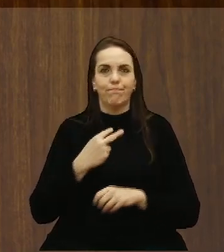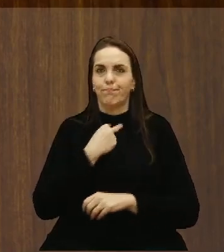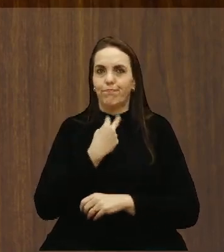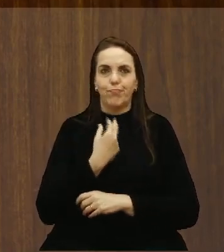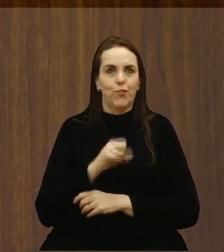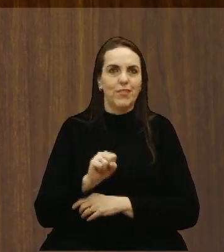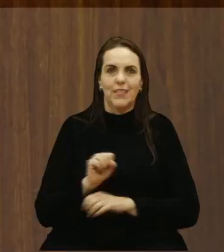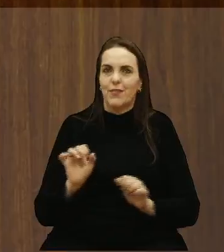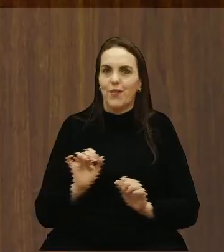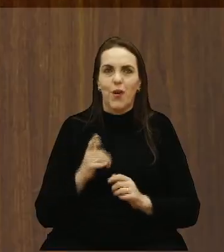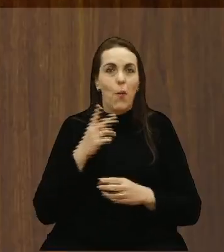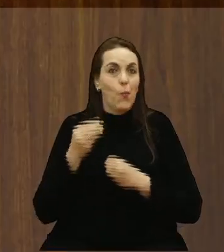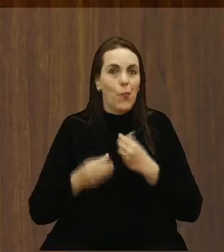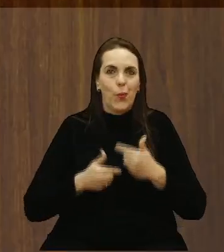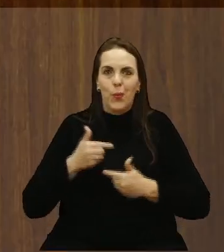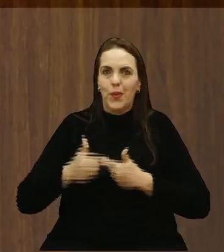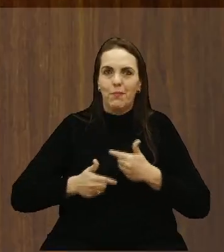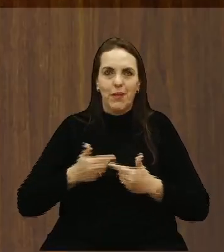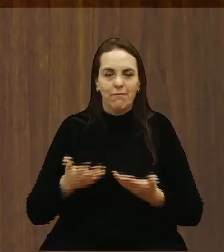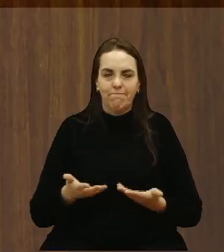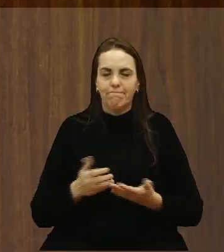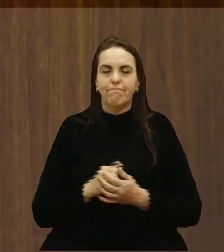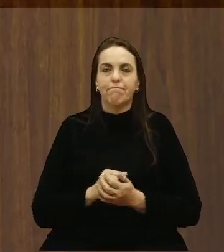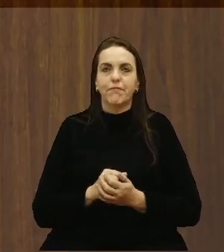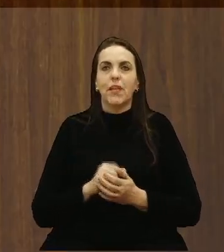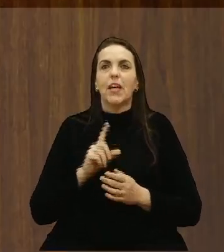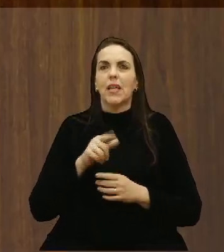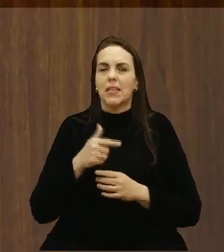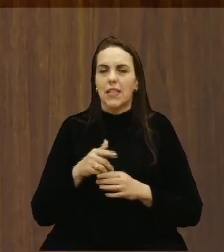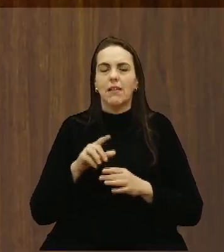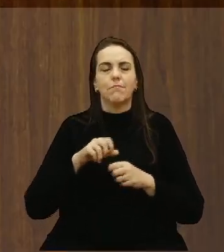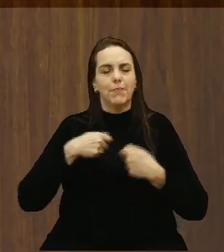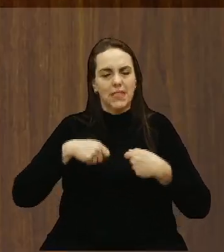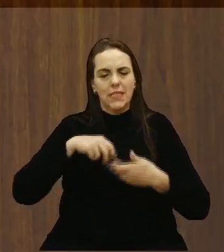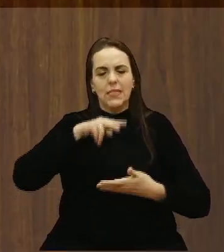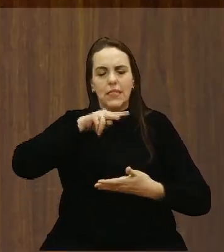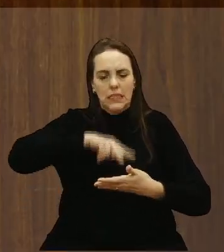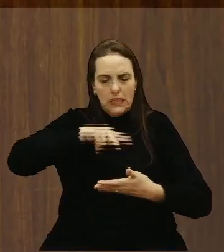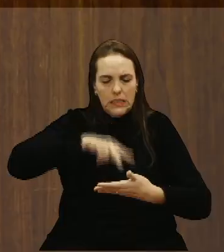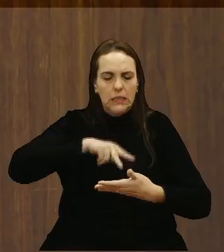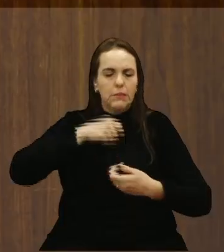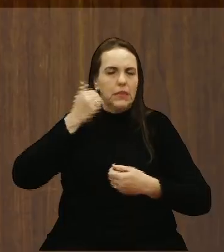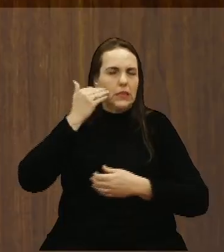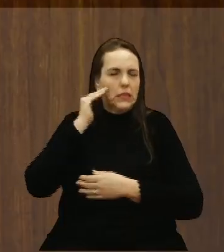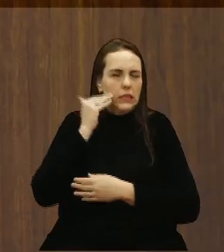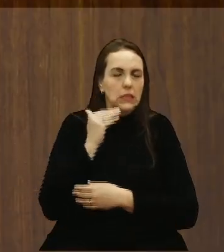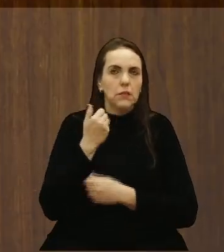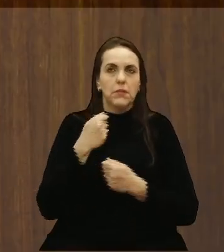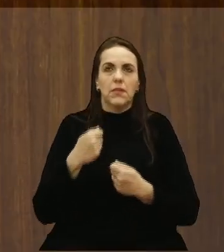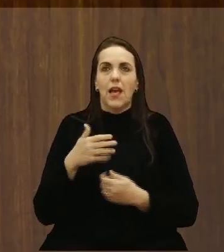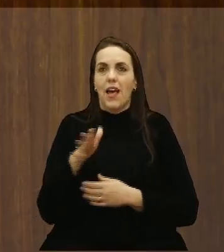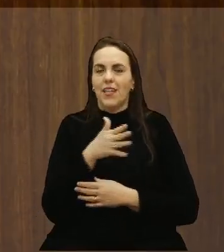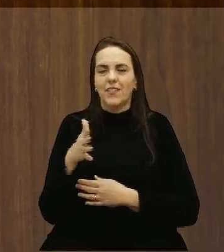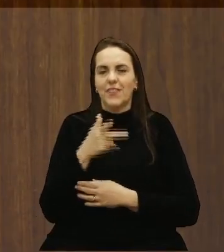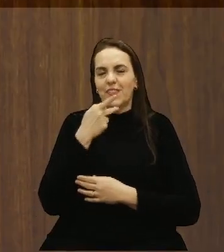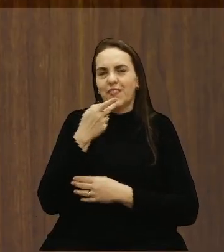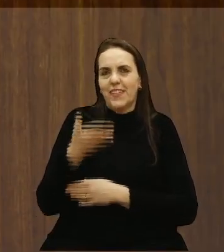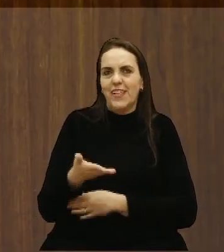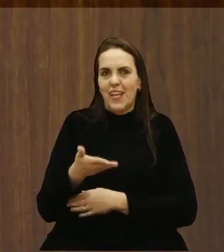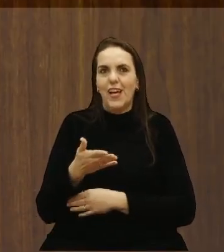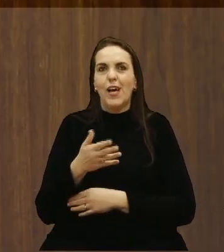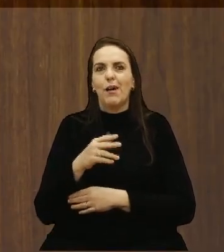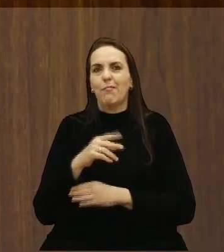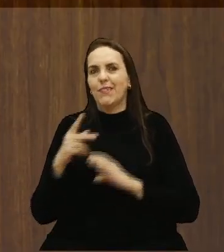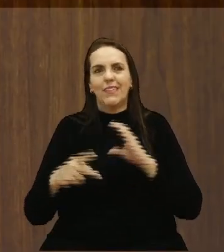É muito trabalho, se debruçar. Às vezes a gente fala, a casa legislativa é